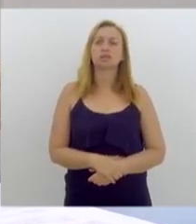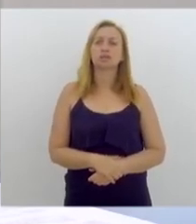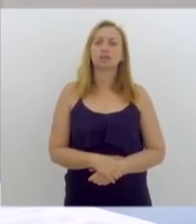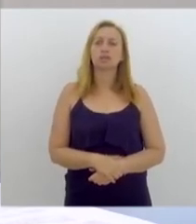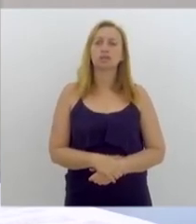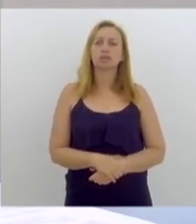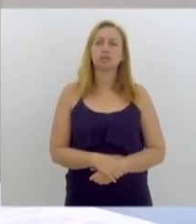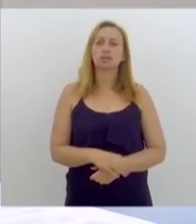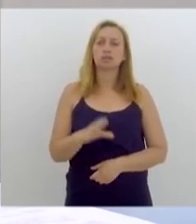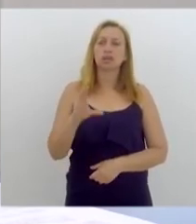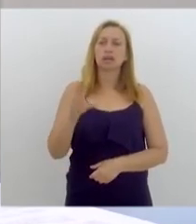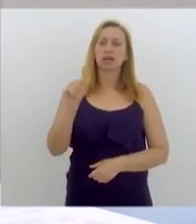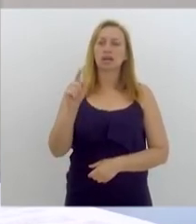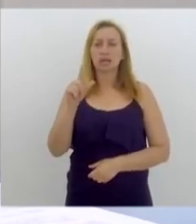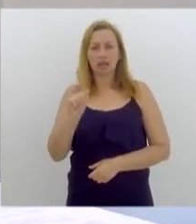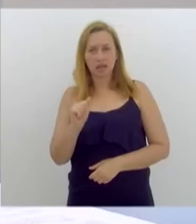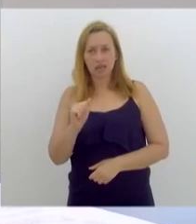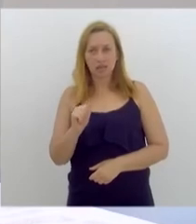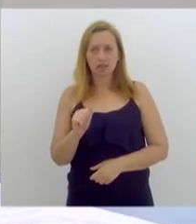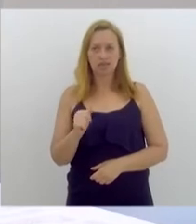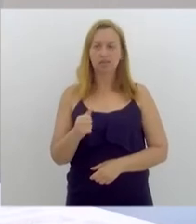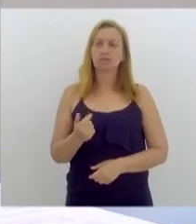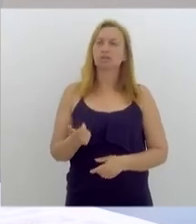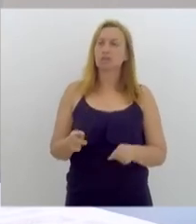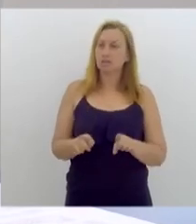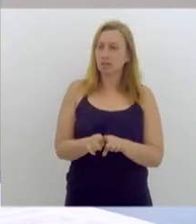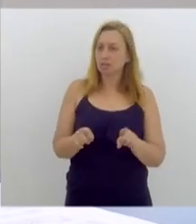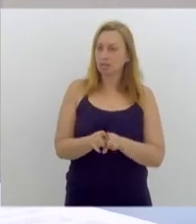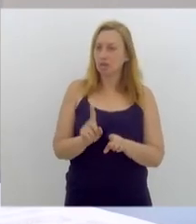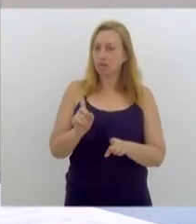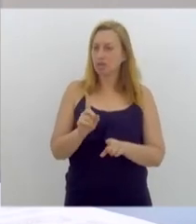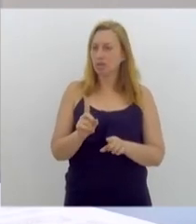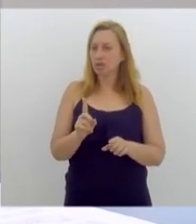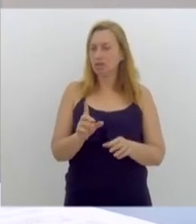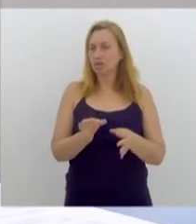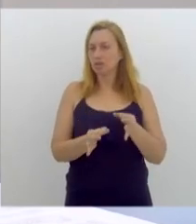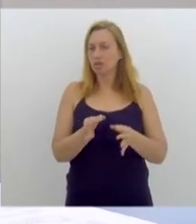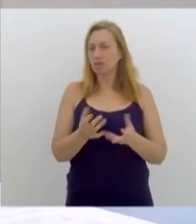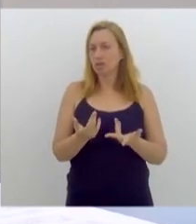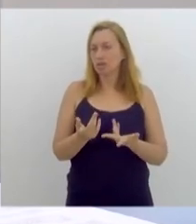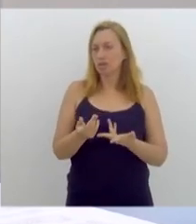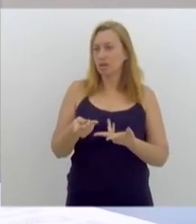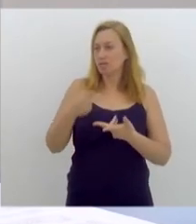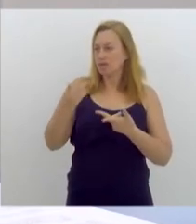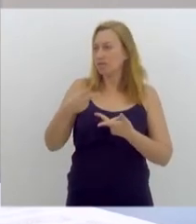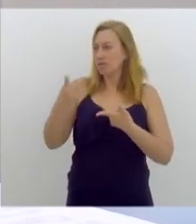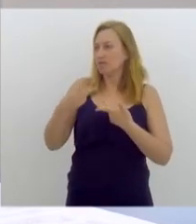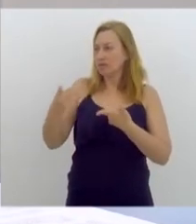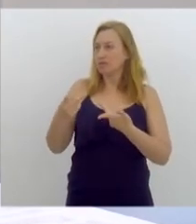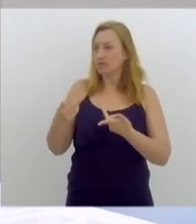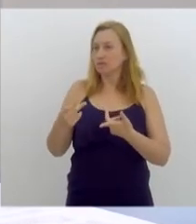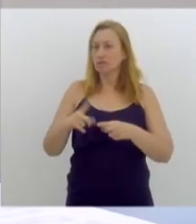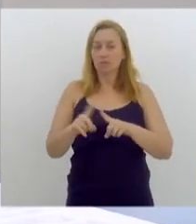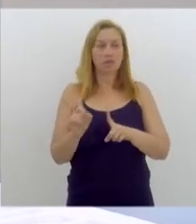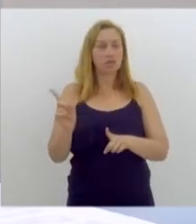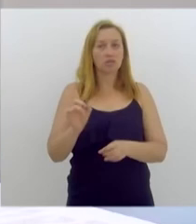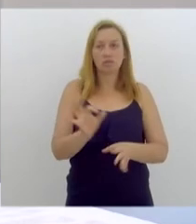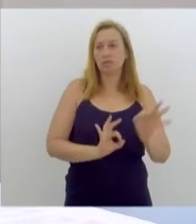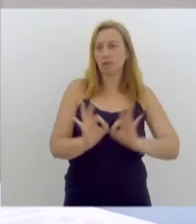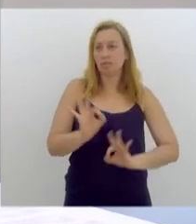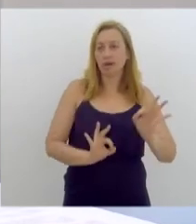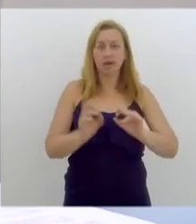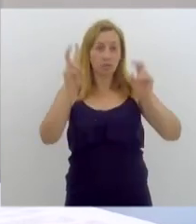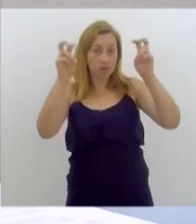machucar nela porque eu também não ajusta de ficar argolindo aqui a rambus quando eles não se prepararam